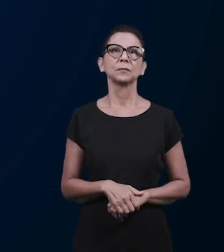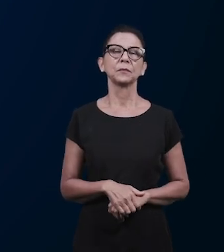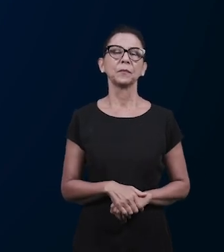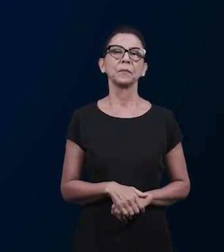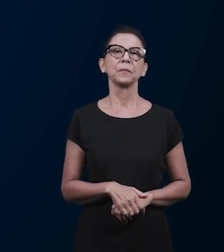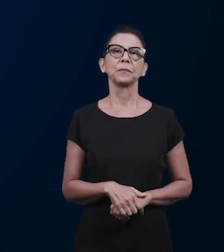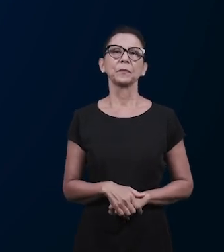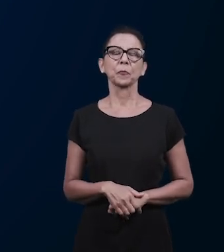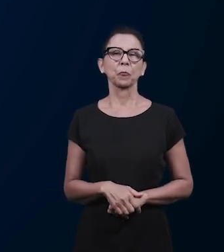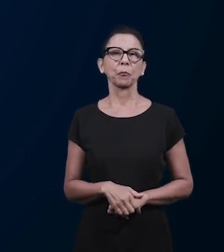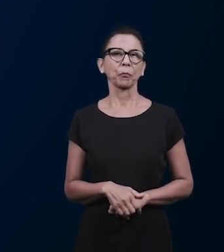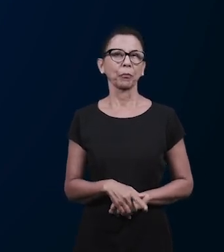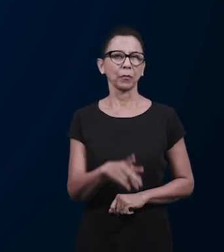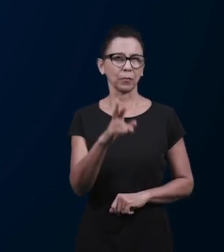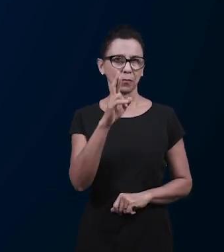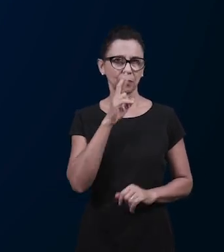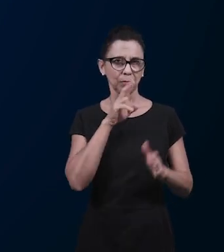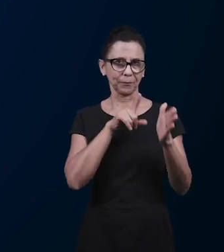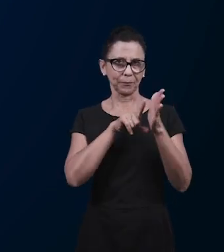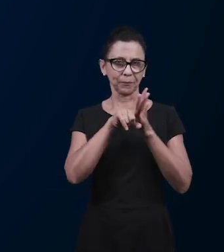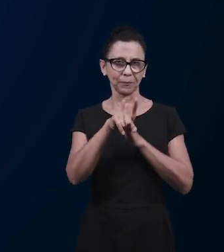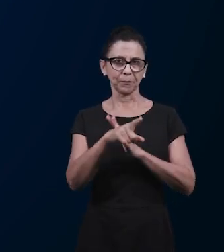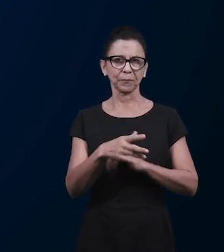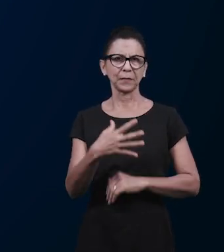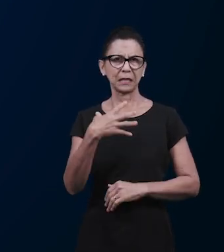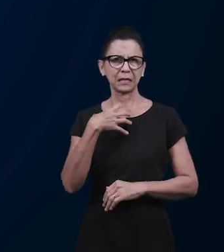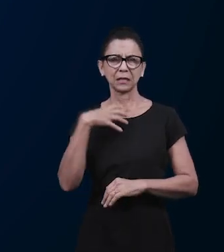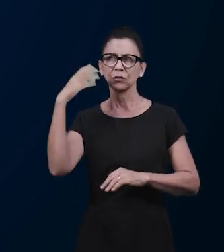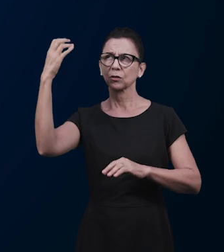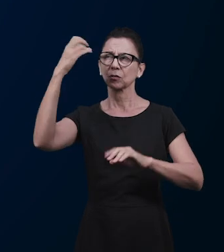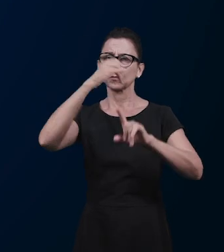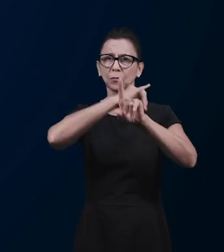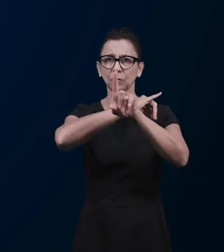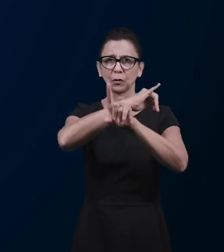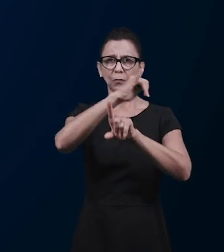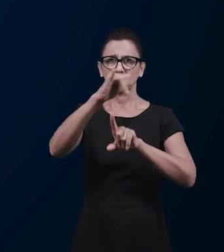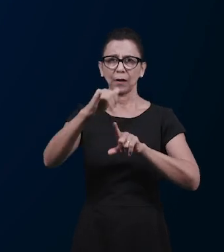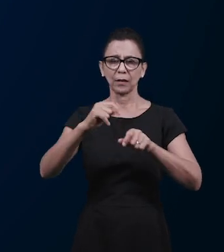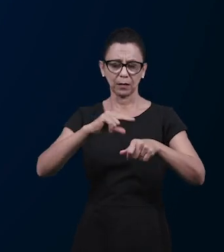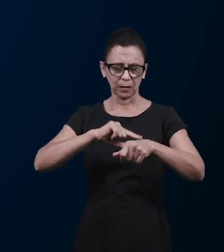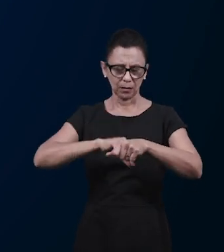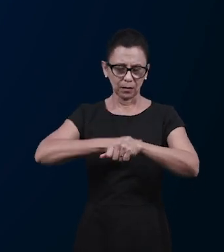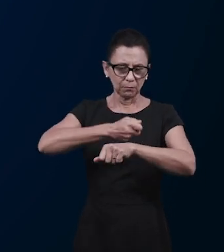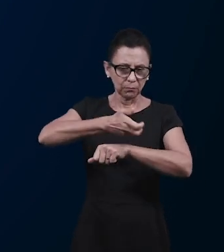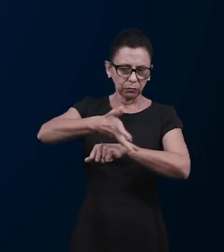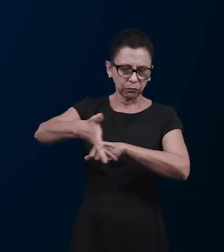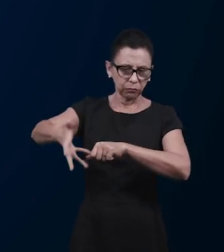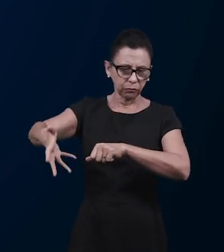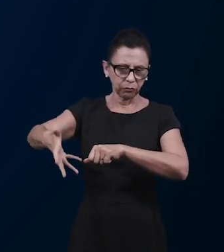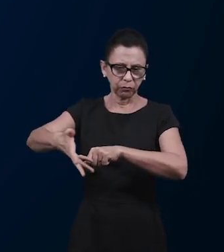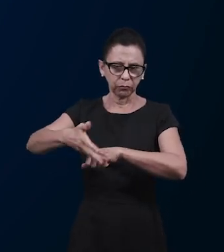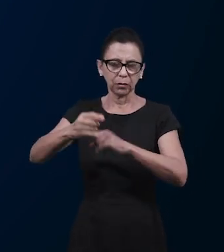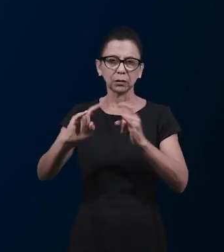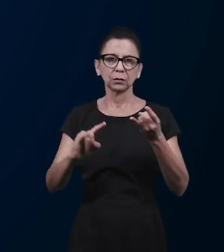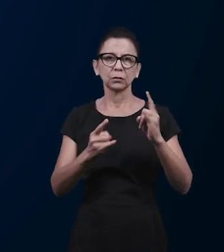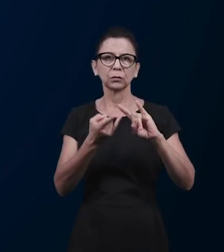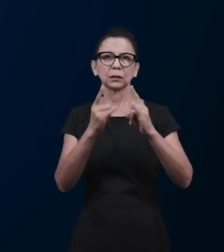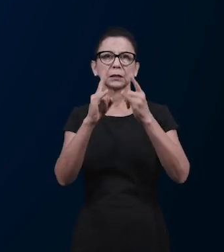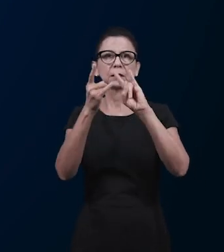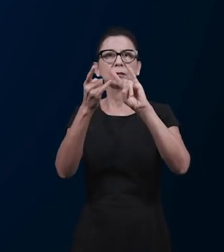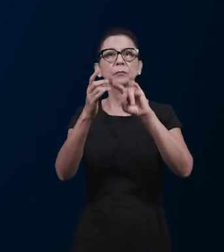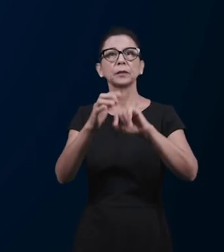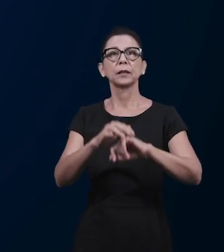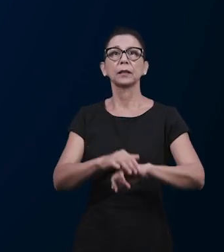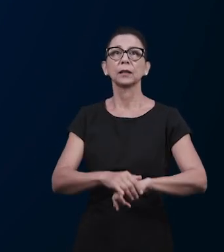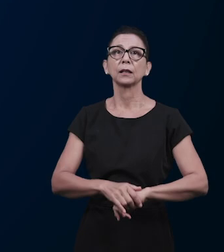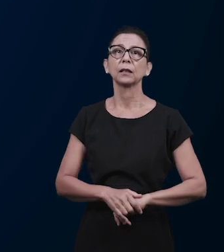Respondendo à pergunta 2.3, que diz: qual o sentido profético da semente que caiu entre os espinhos? A resposta é